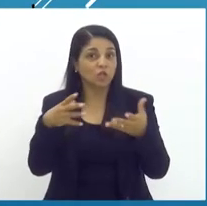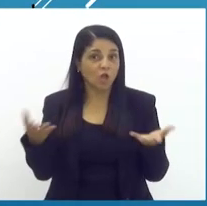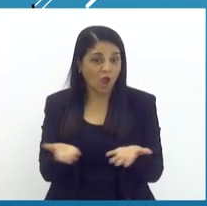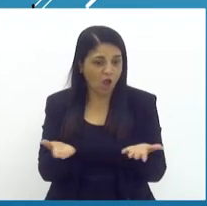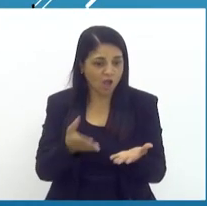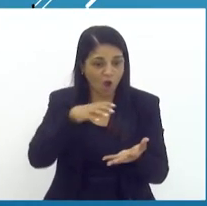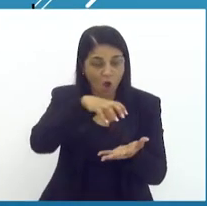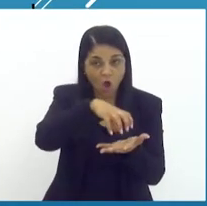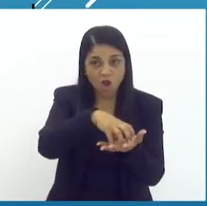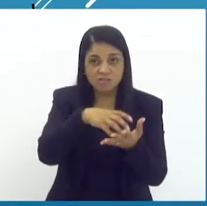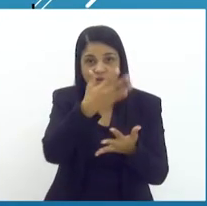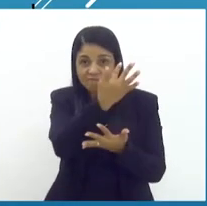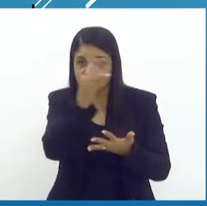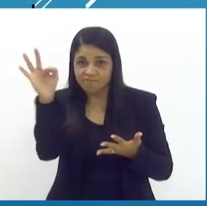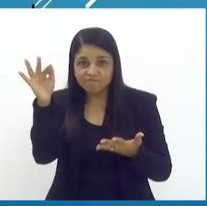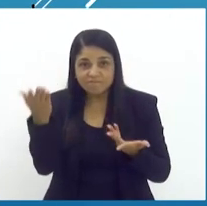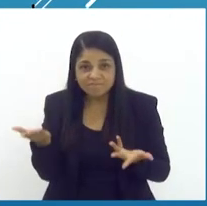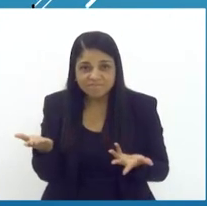federativo